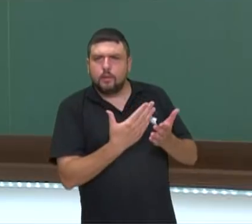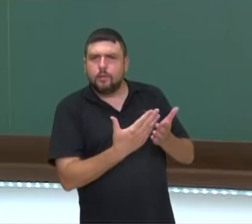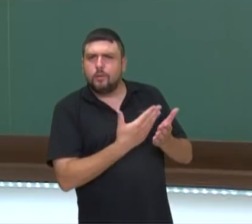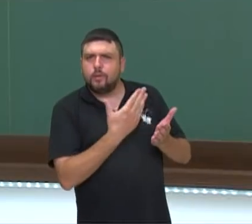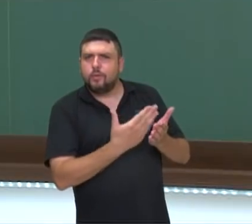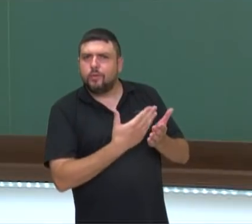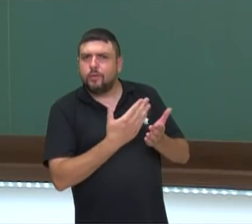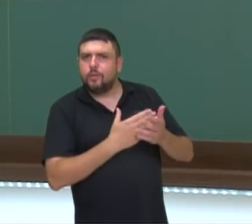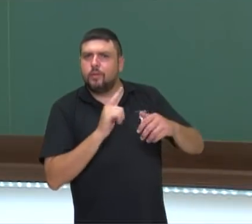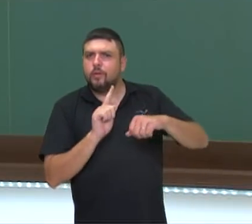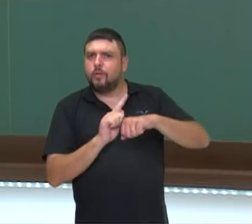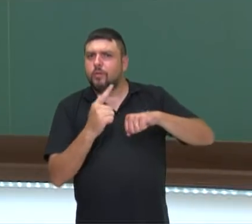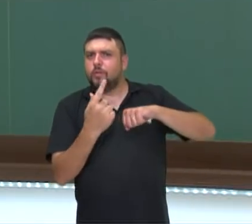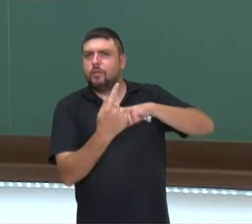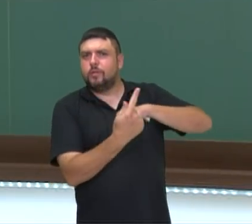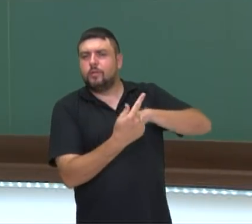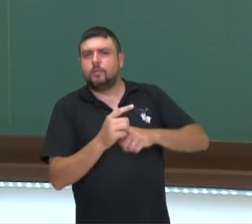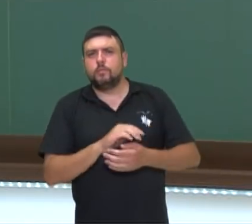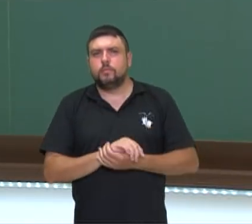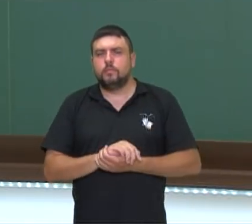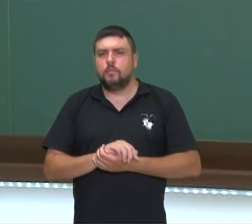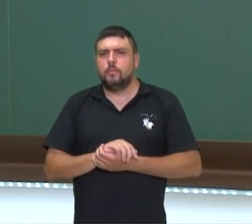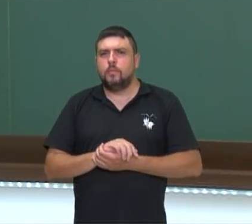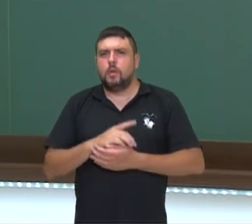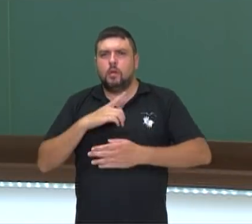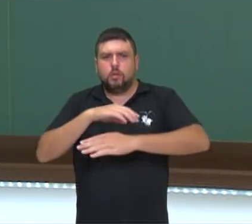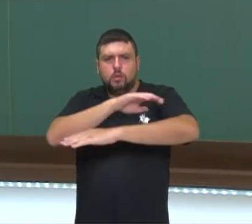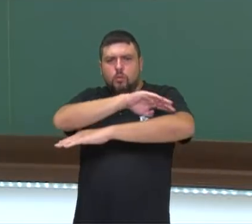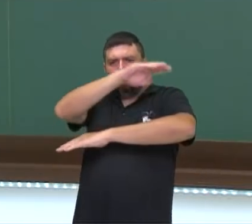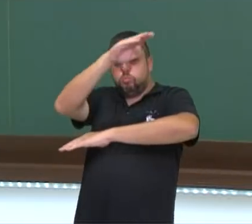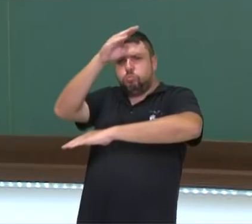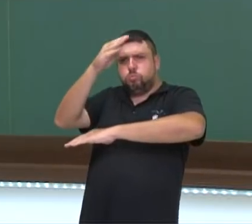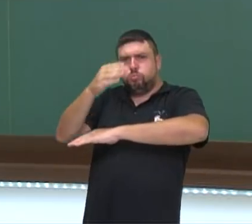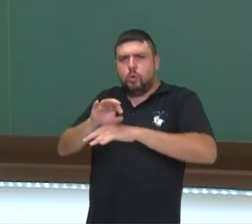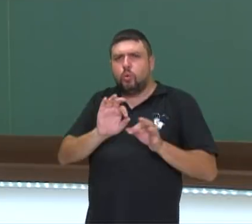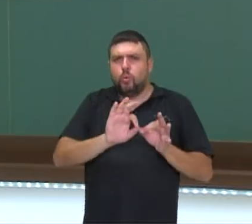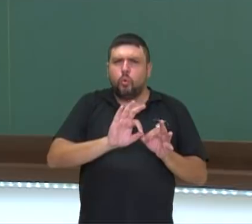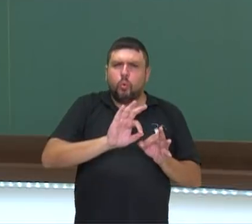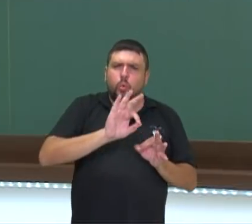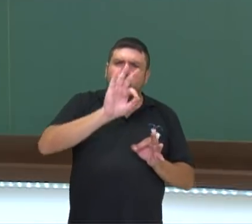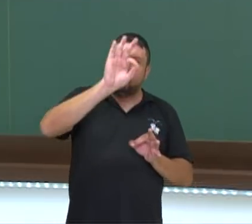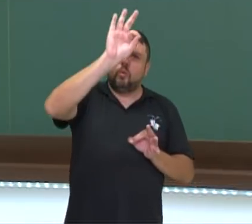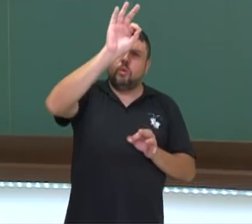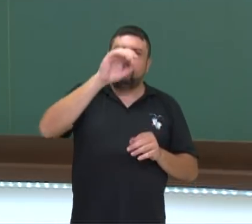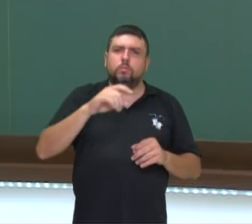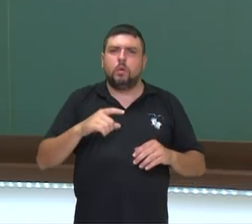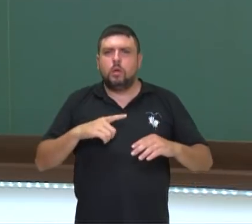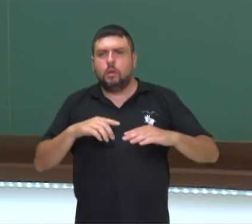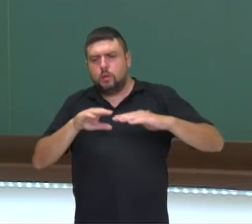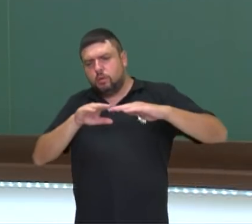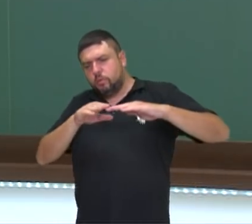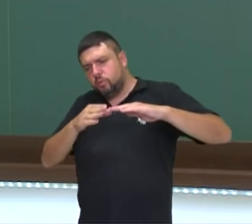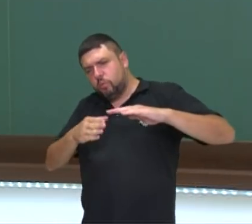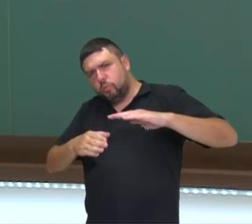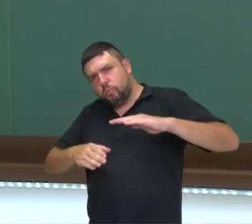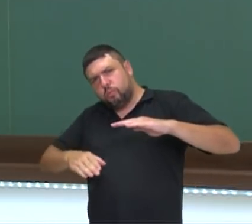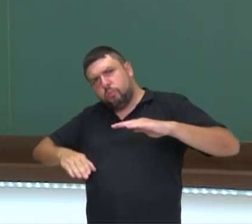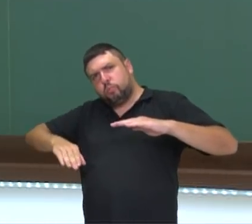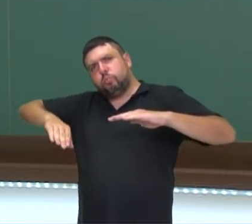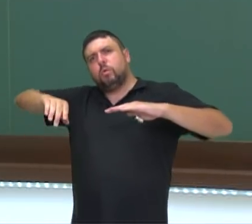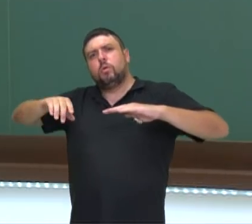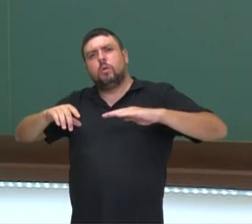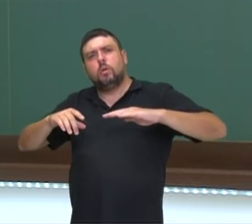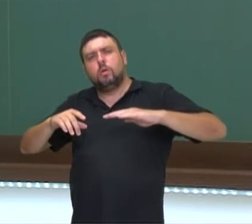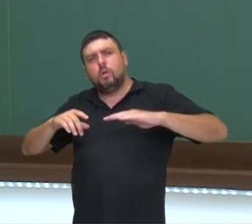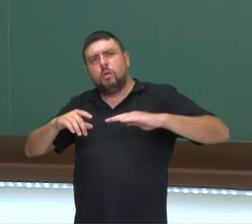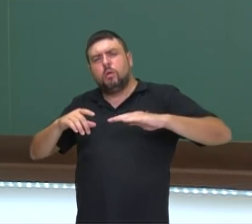Ó, que eu tenho altitude, tenho profundidade, tenho altitude negativa. O que será que está querendo